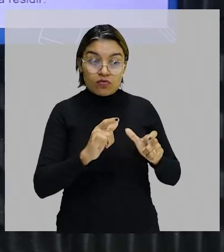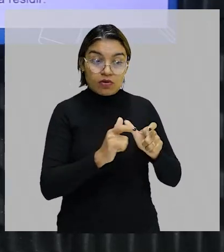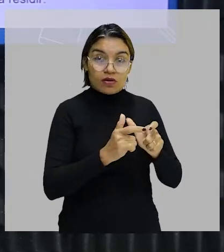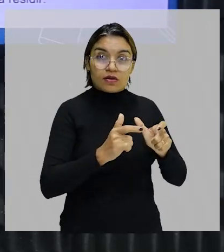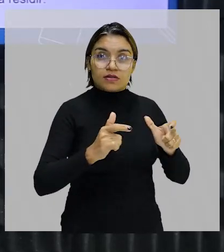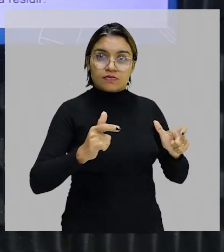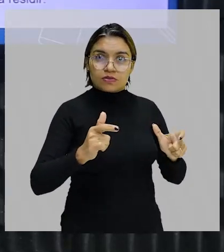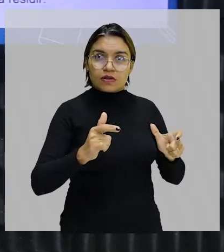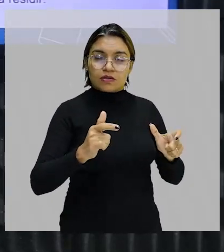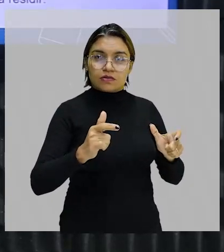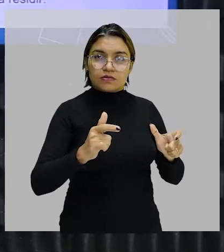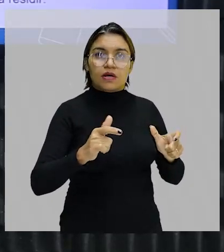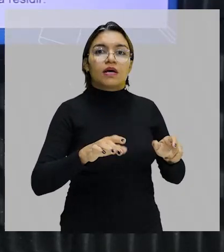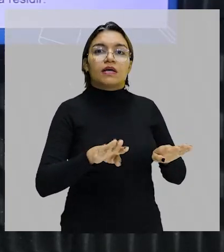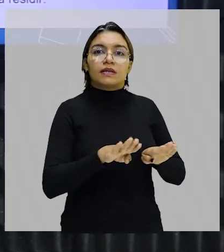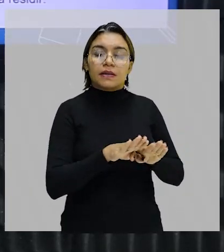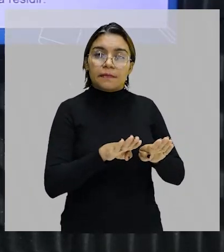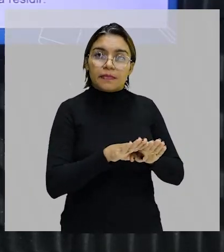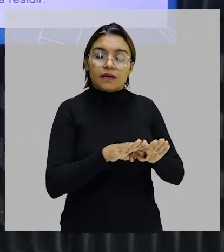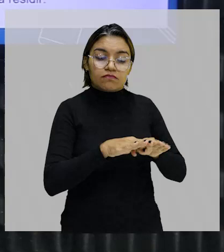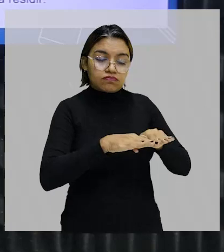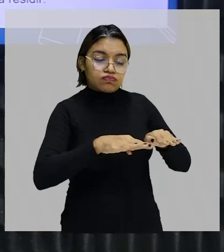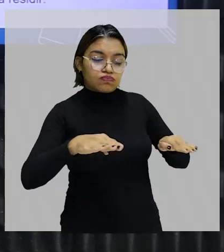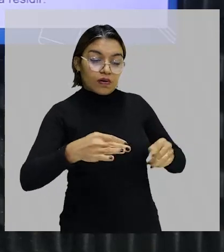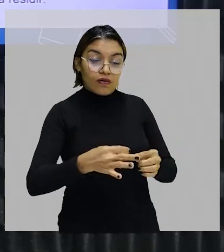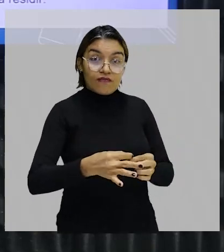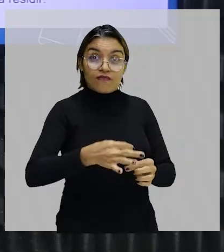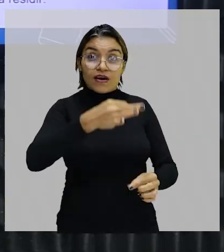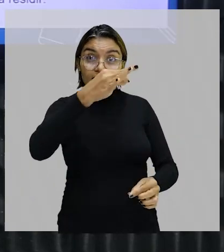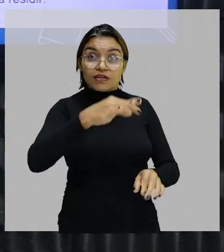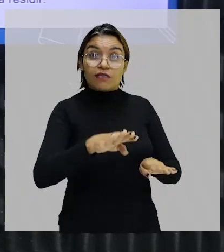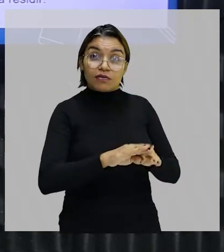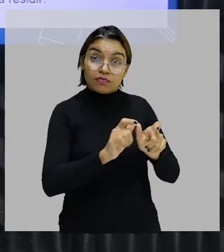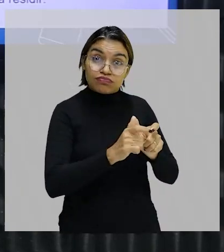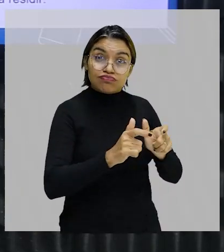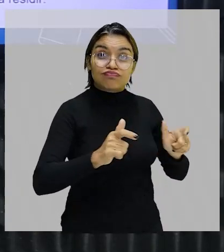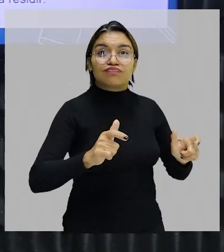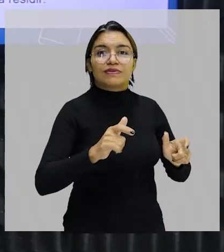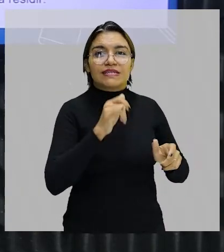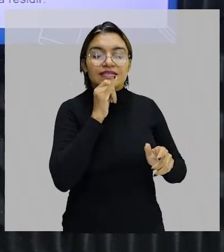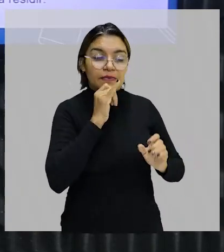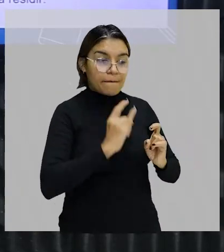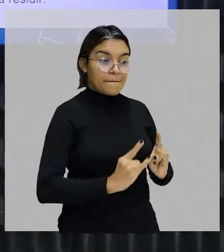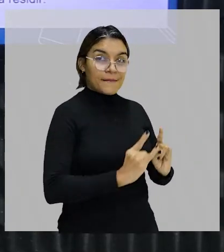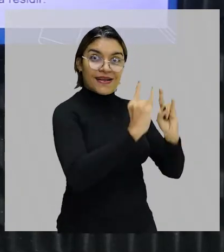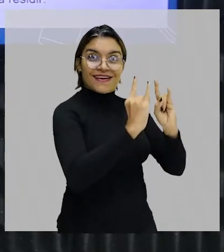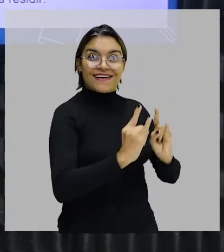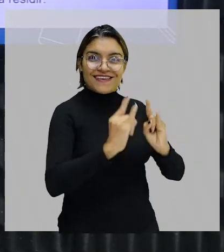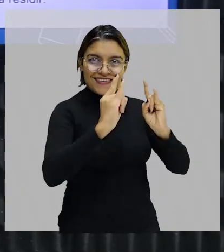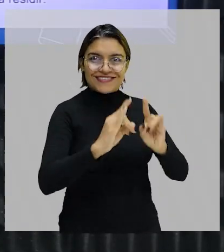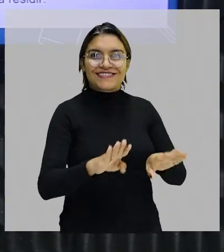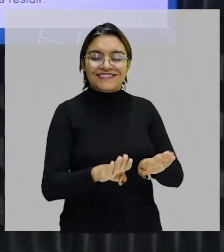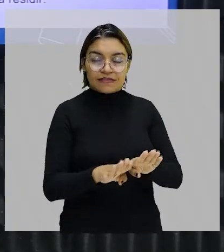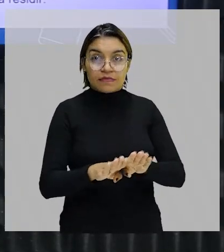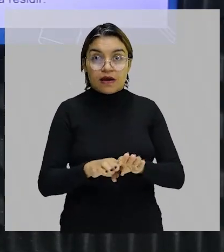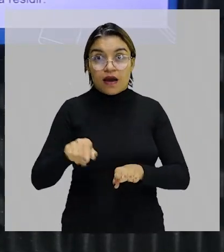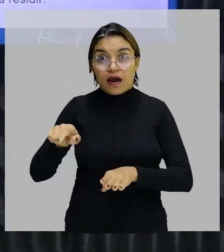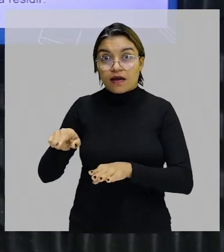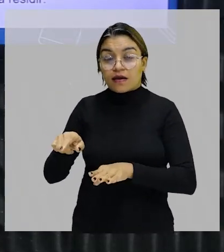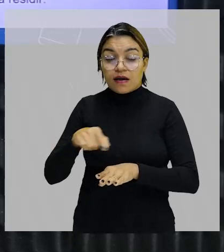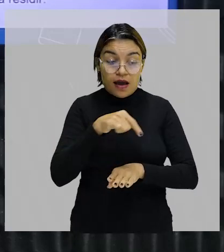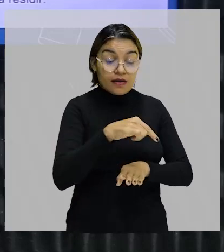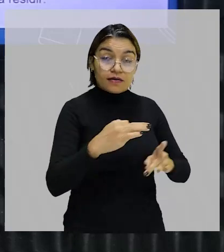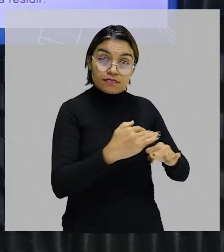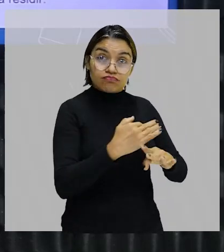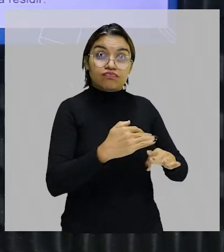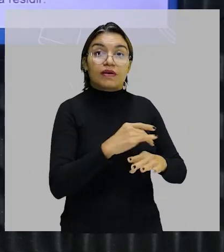crescimento horizontal deste espaço, mas também vertical, com o surgimento, por exemplo, de prédios. No espaço urbano eu tenho